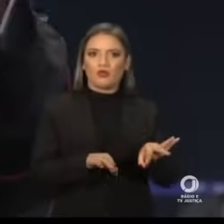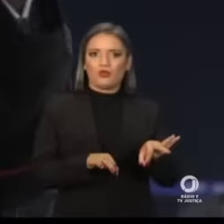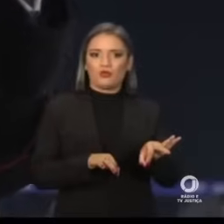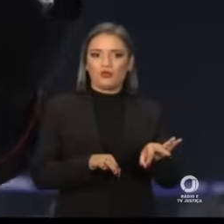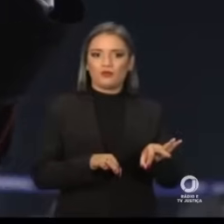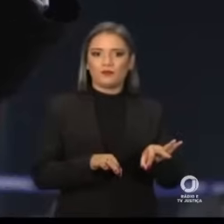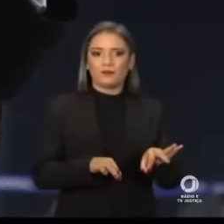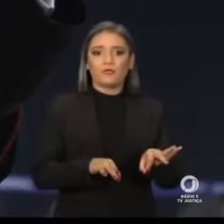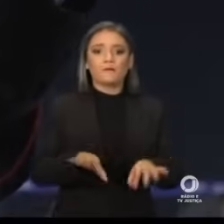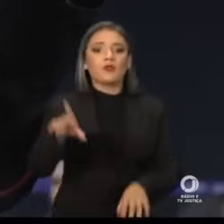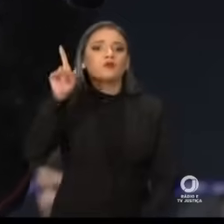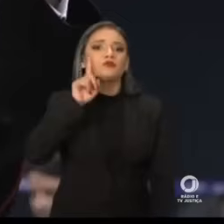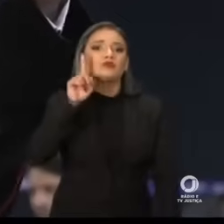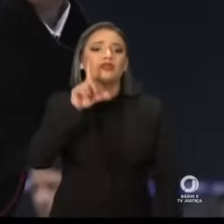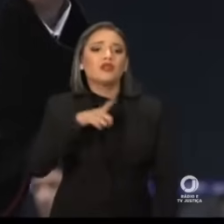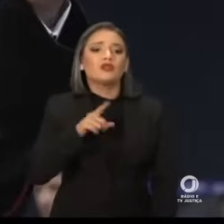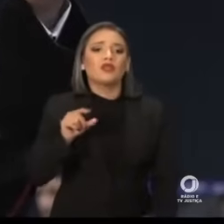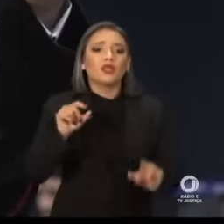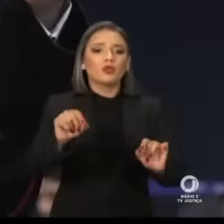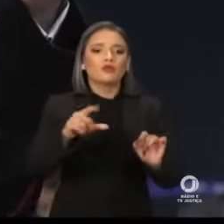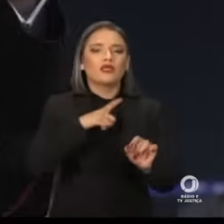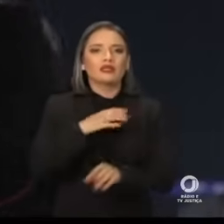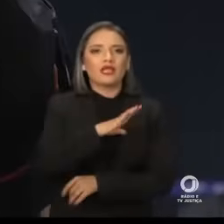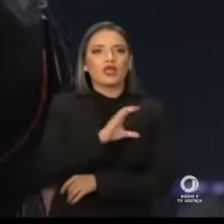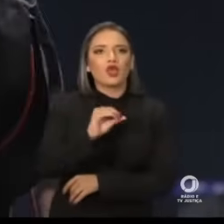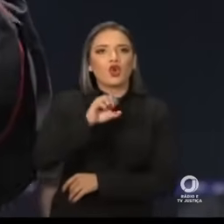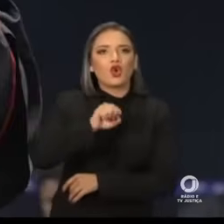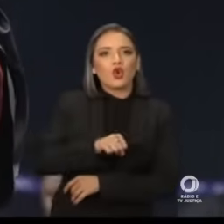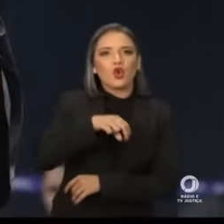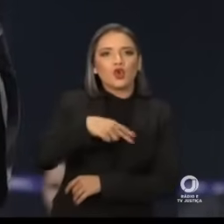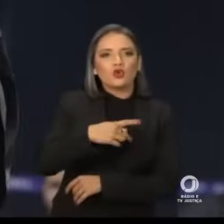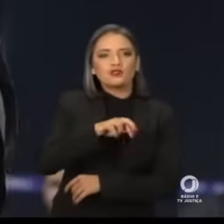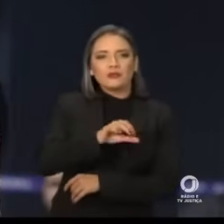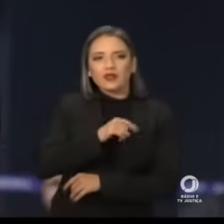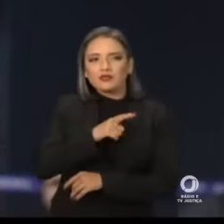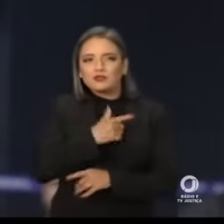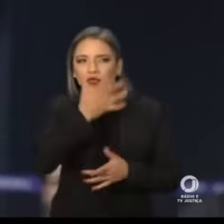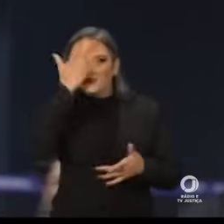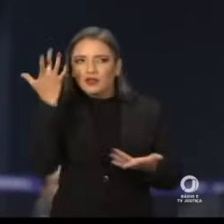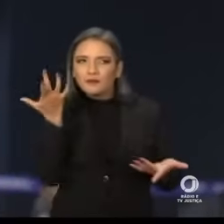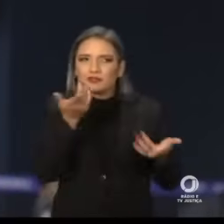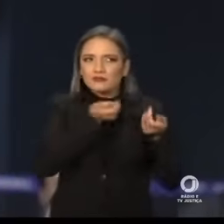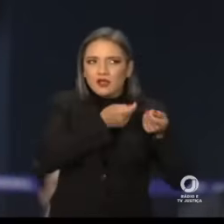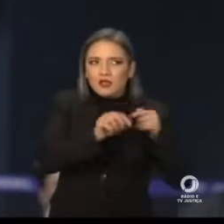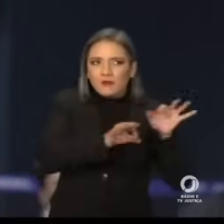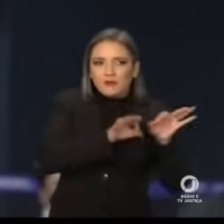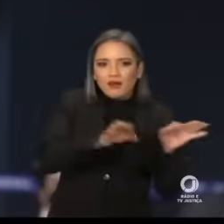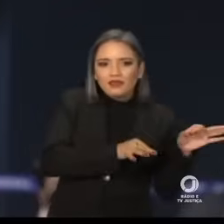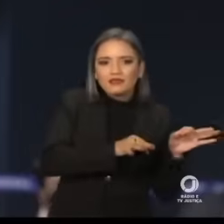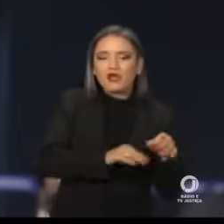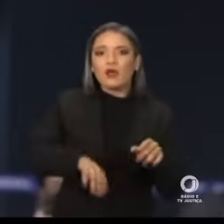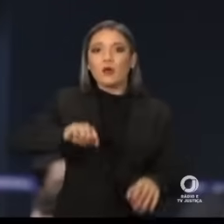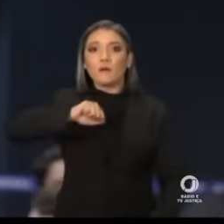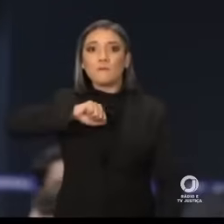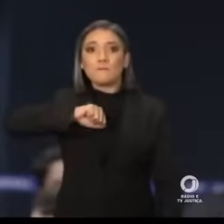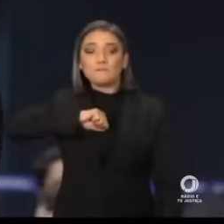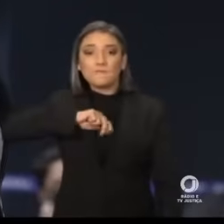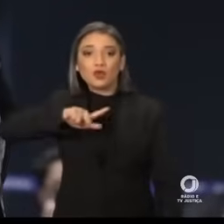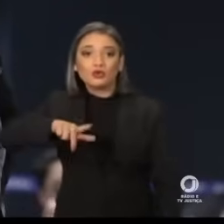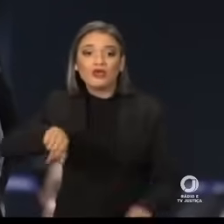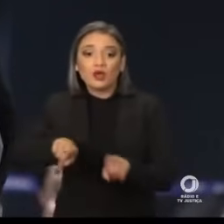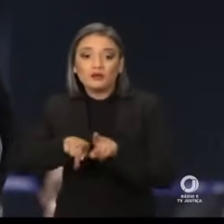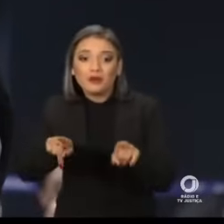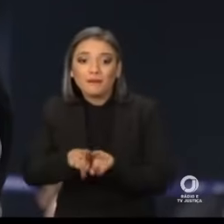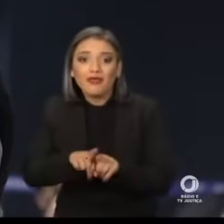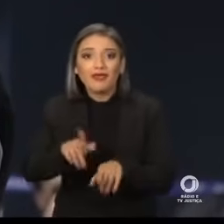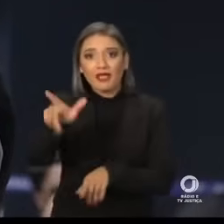Nos Estados Unidos existe a questão da conspiração. Em Portugal, os atos preparatórios. Na Alemanha, os atos preparatórios. Atos preparatórios